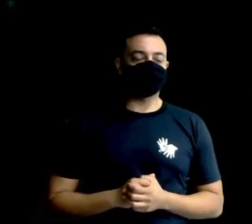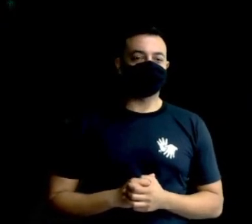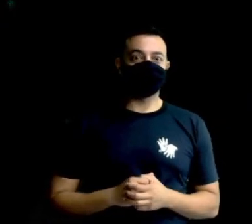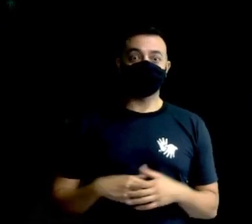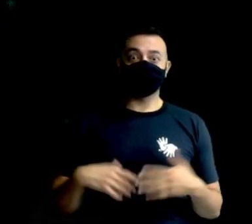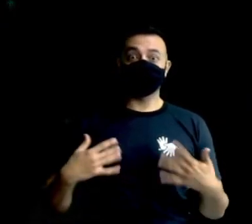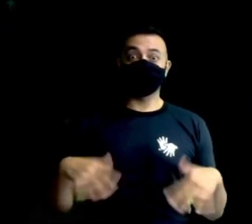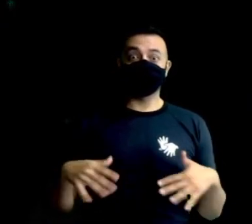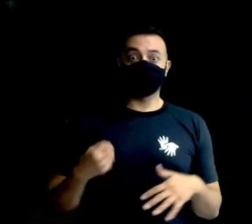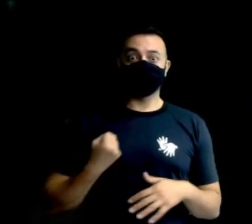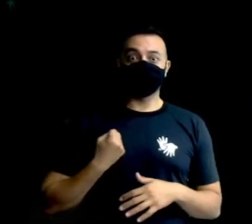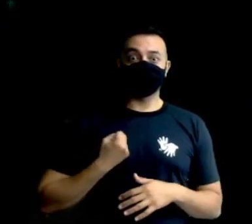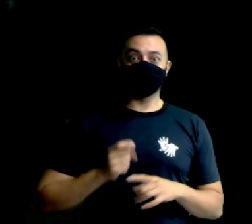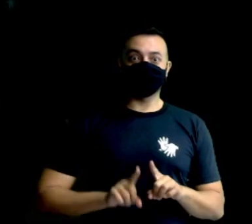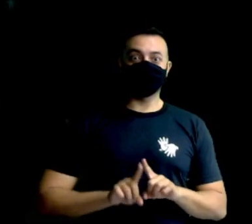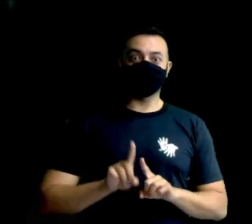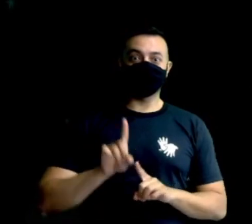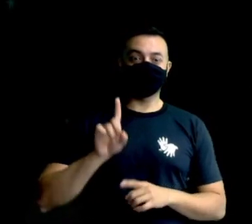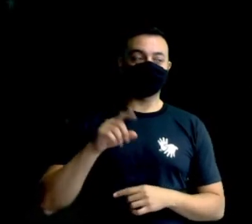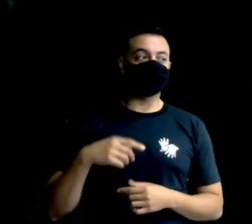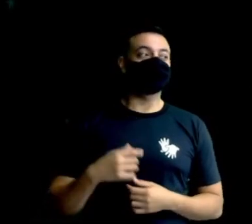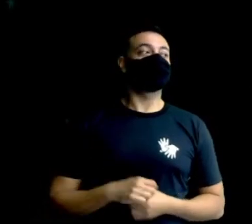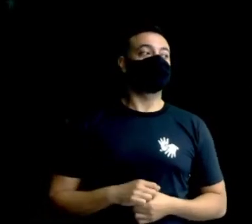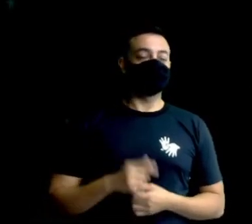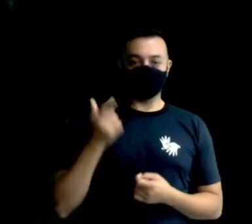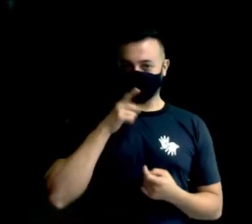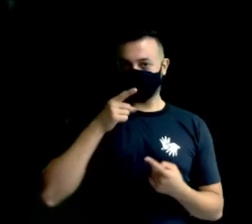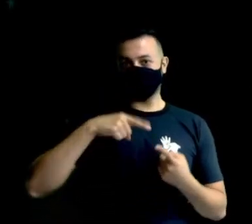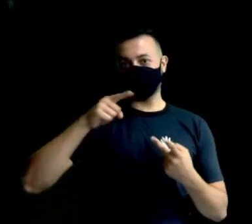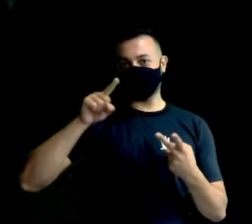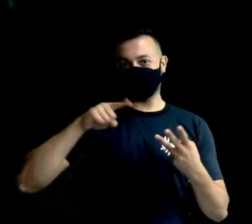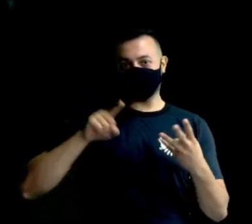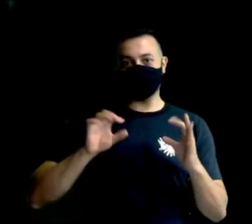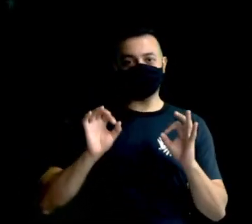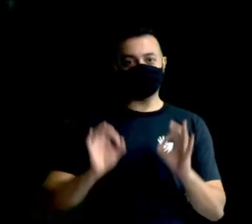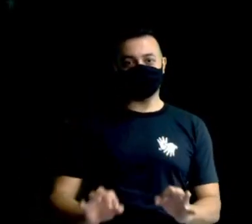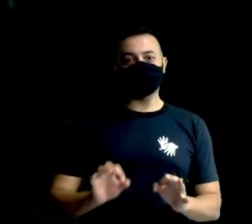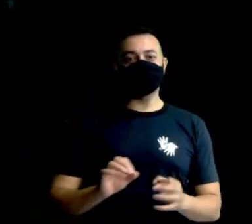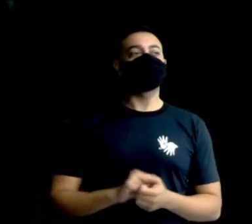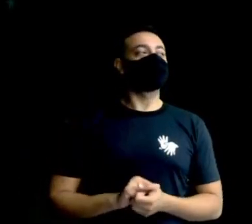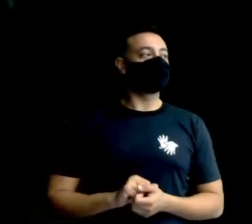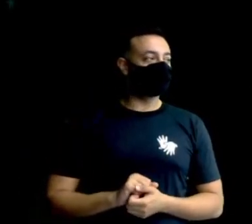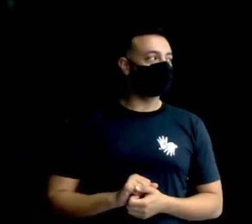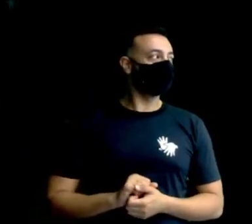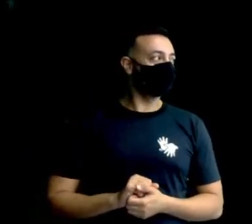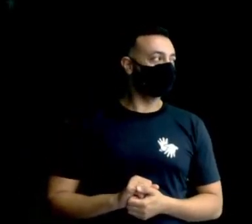Olha a pontuação dele. Menino, acertou todas as questões.